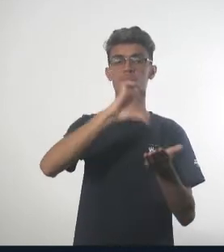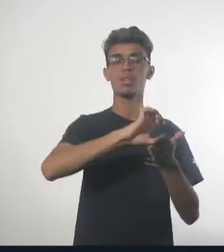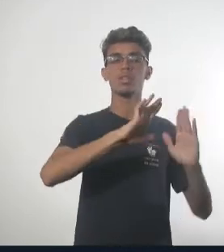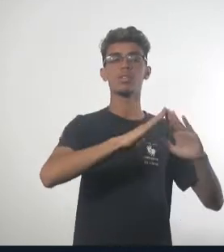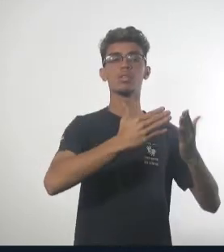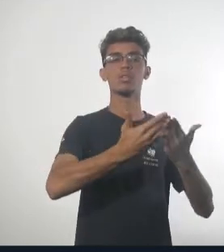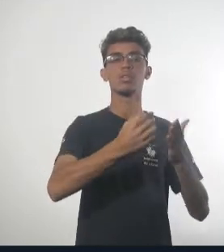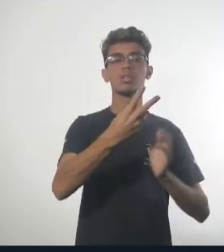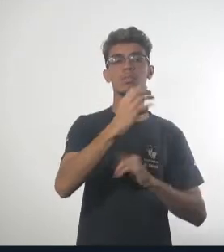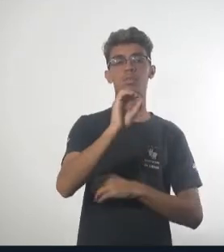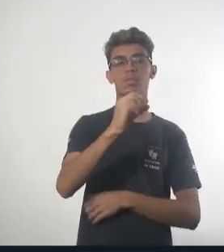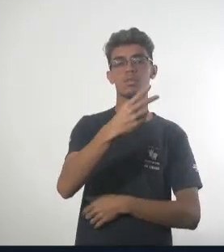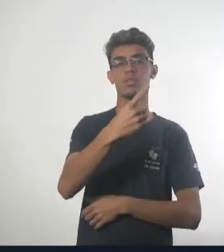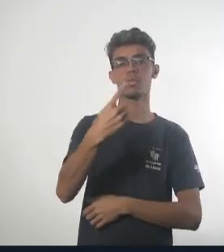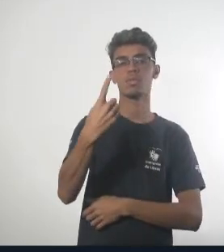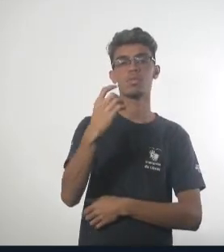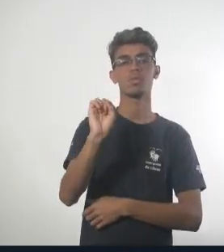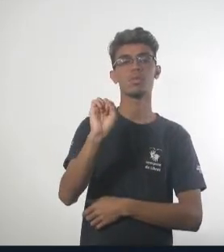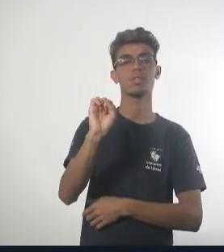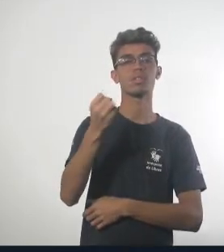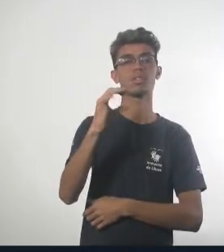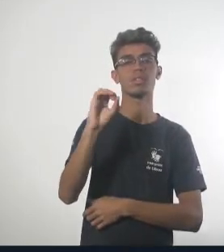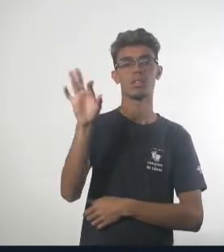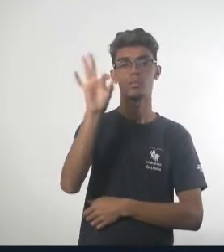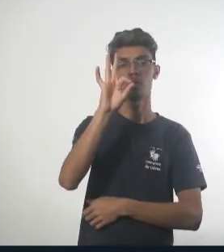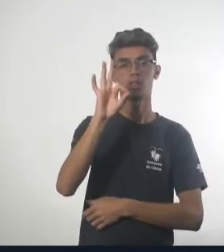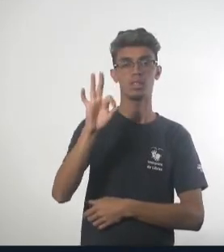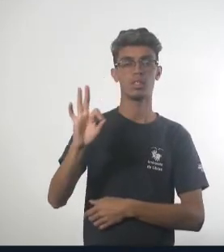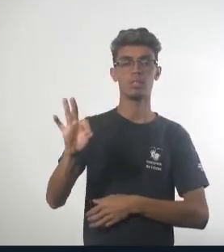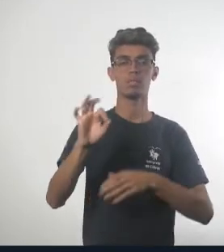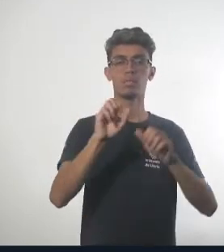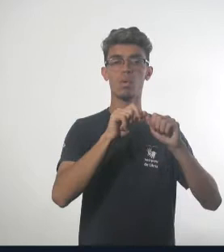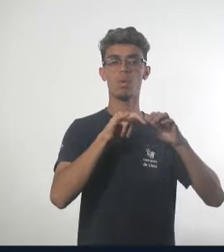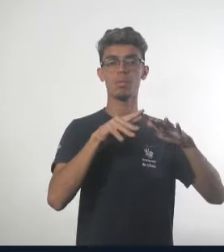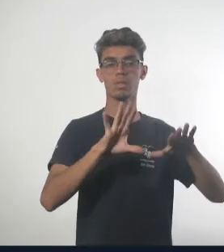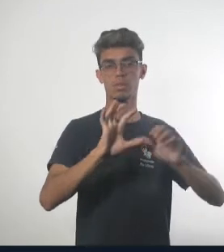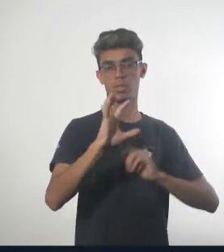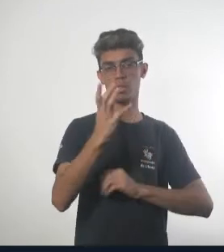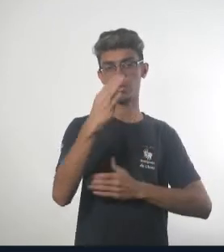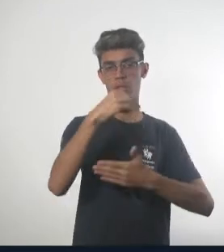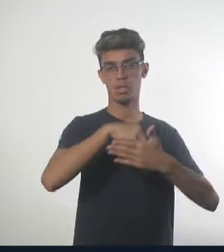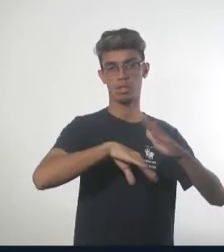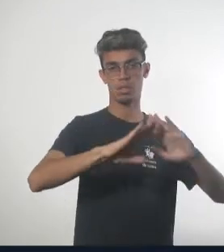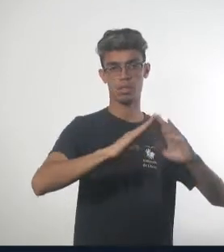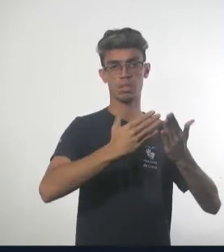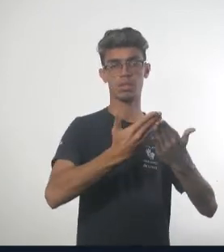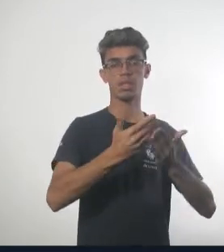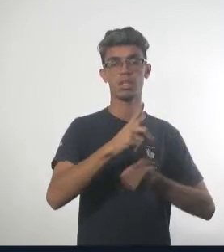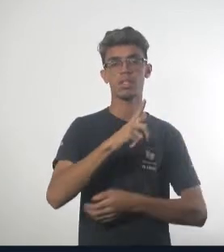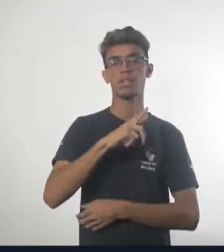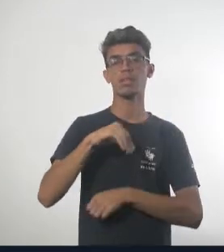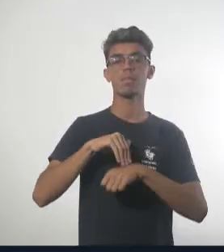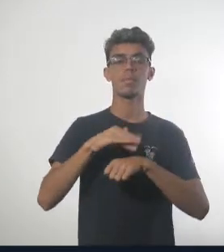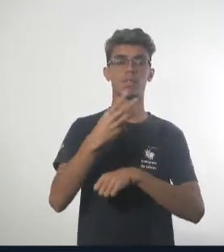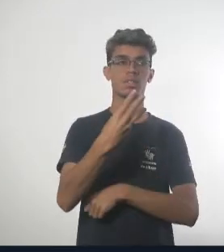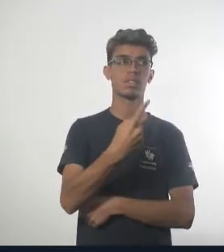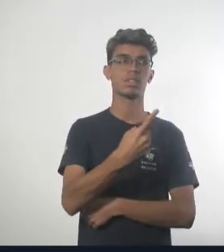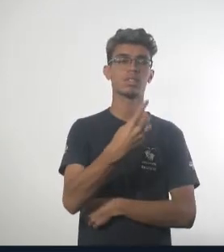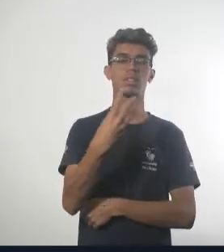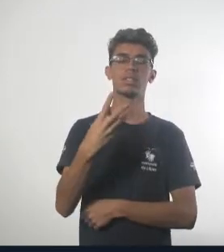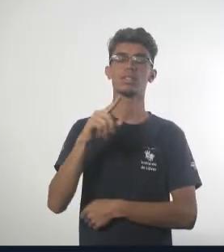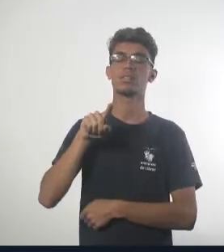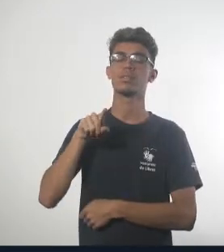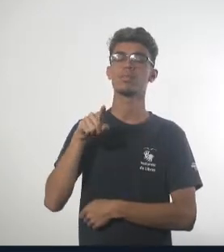2021, 80% de todos os surtos que foram notificados ocorreram em unidades escolares. Nós tivemos mais de 13 mil casos